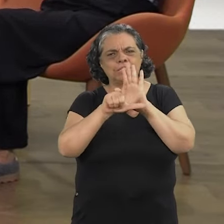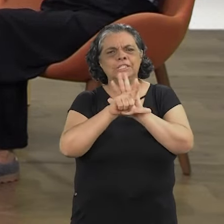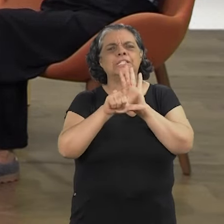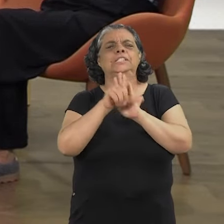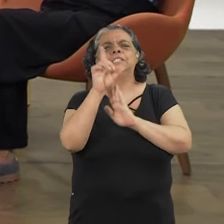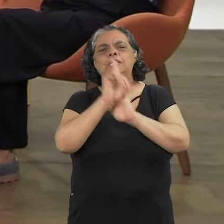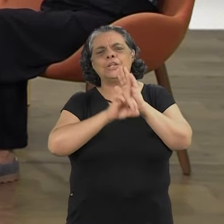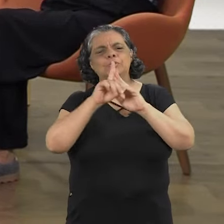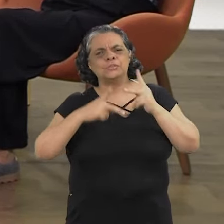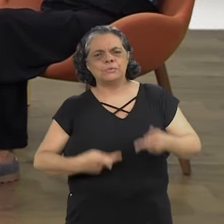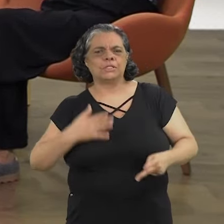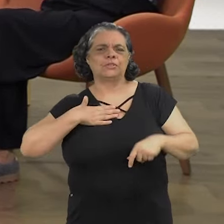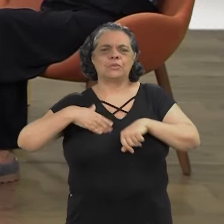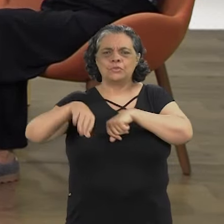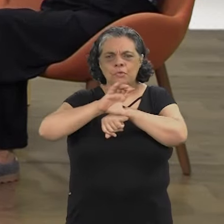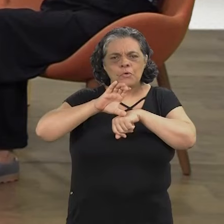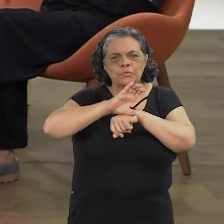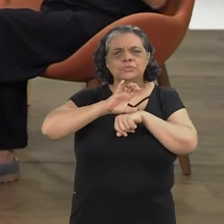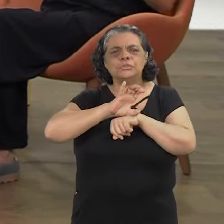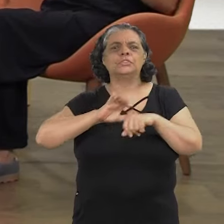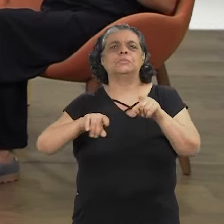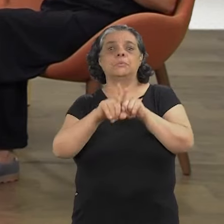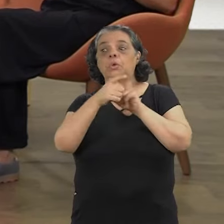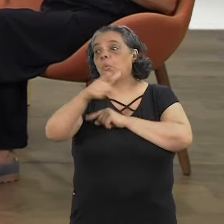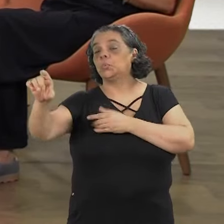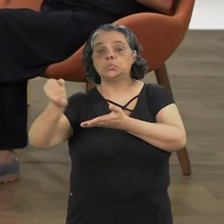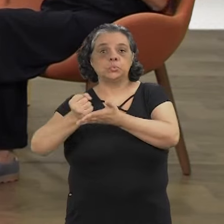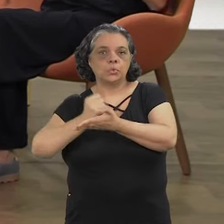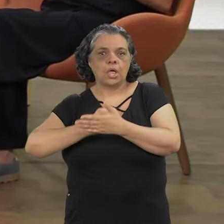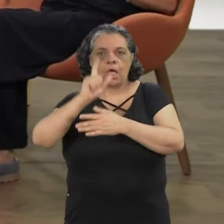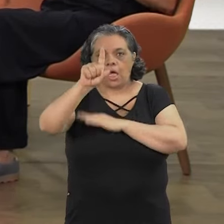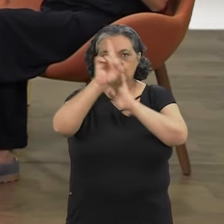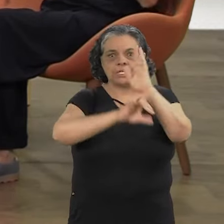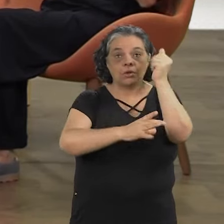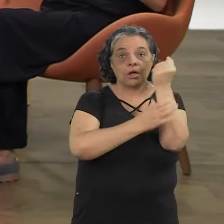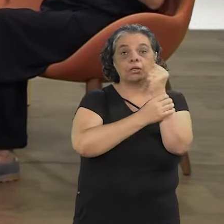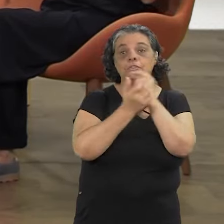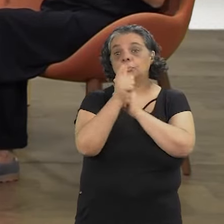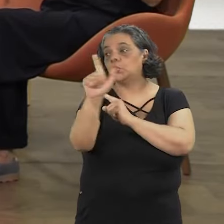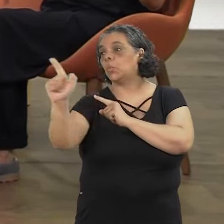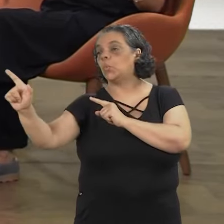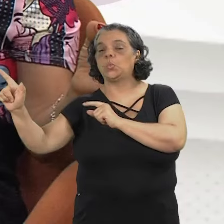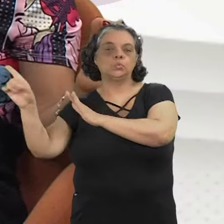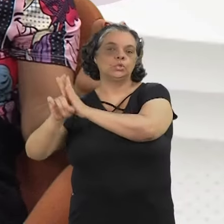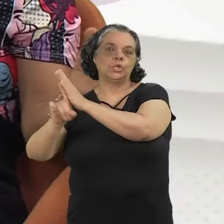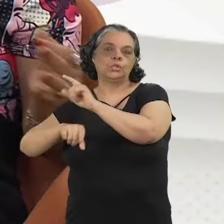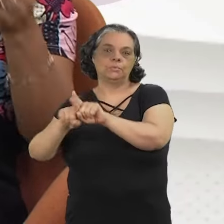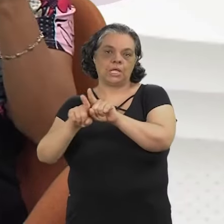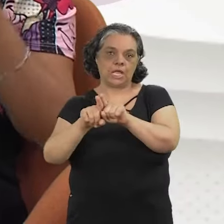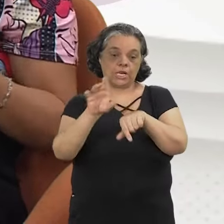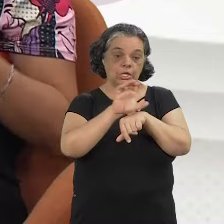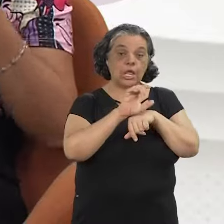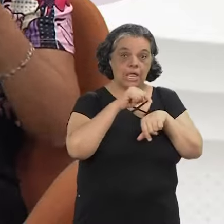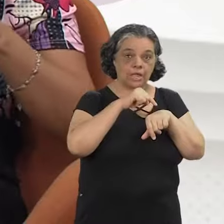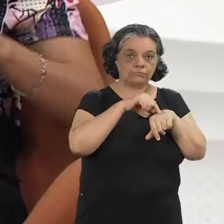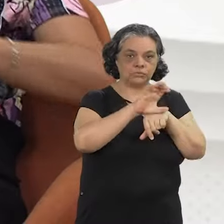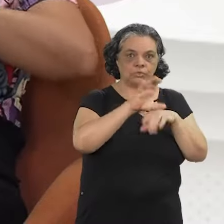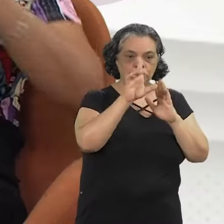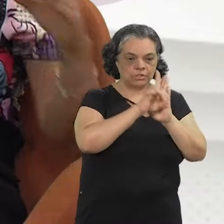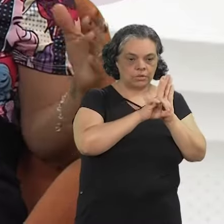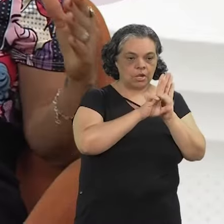tá na declaração dos direitos humanos tá na nossa Constituição tá em outros documentos ele é um direito garantidor de outros direitos ele é um direito pelo